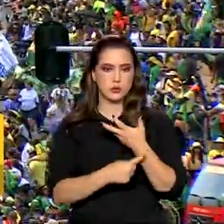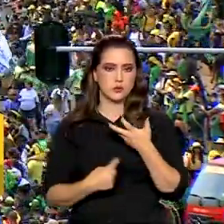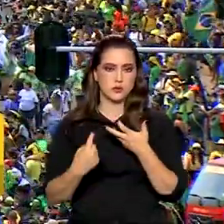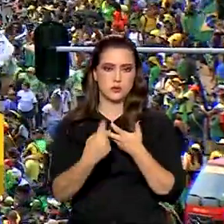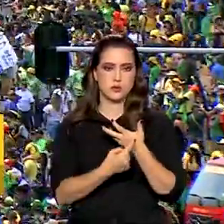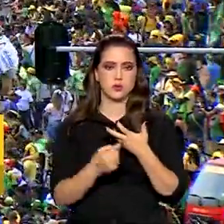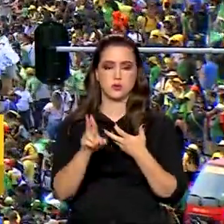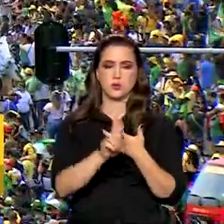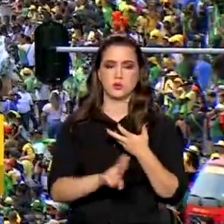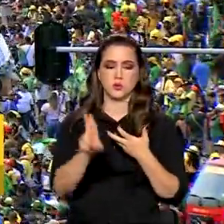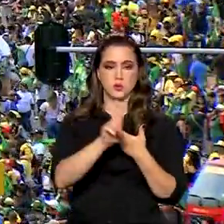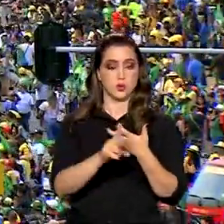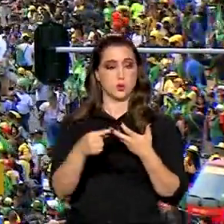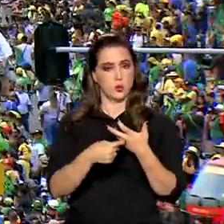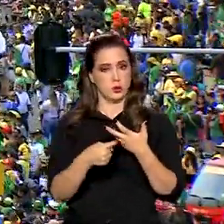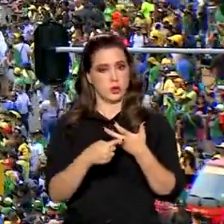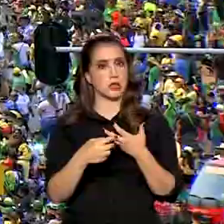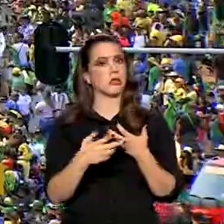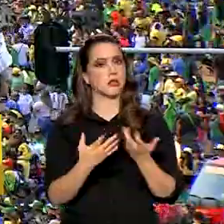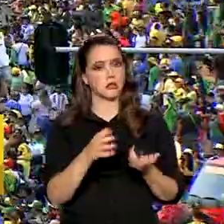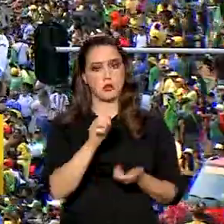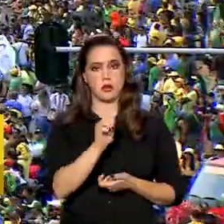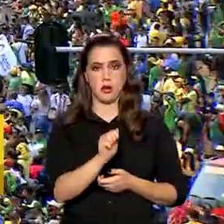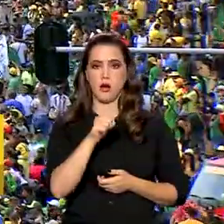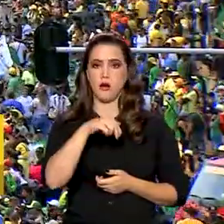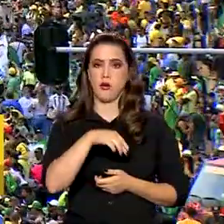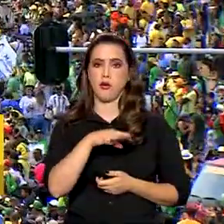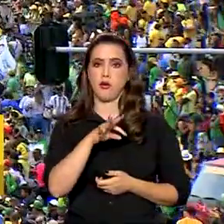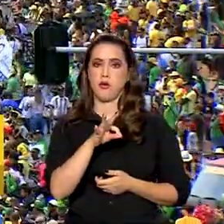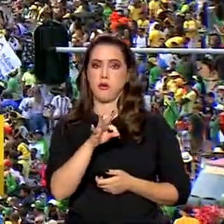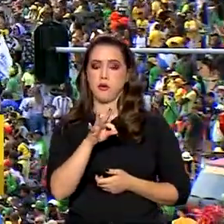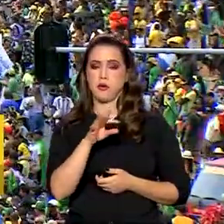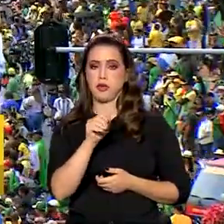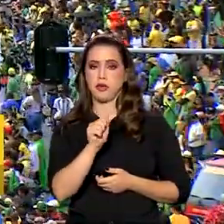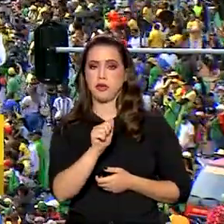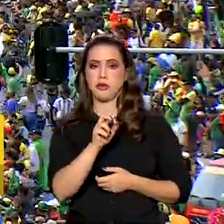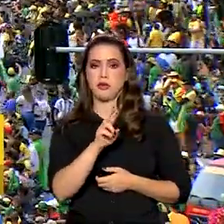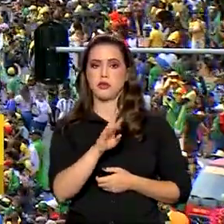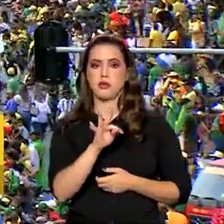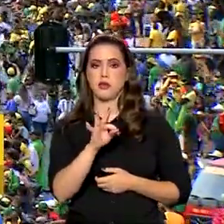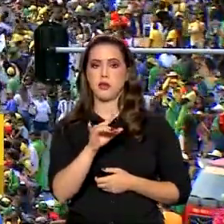da utilização da Antártica. Então, nos enche de orgulho.